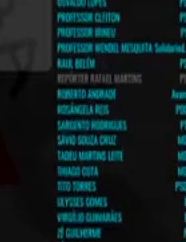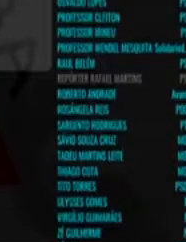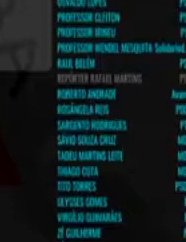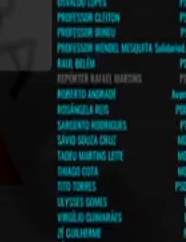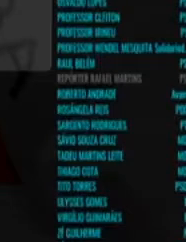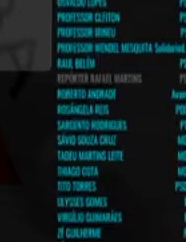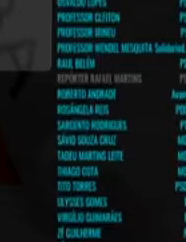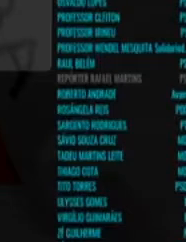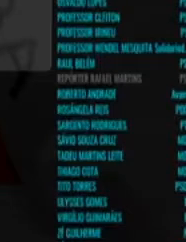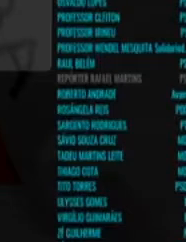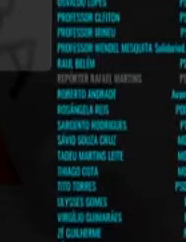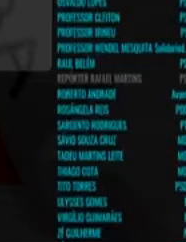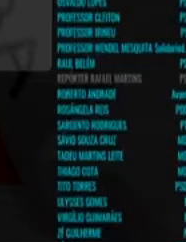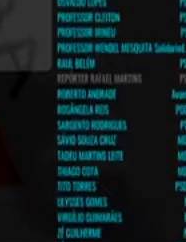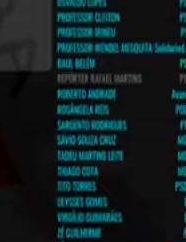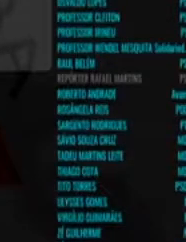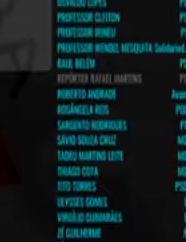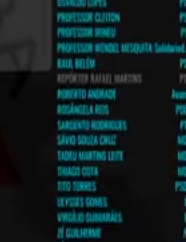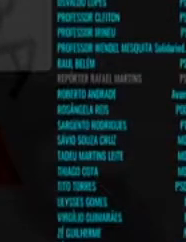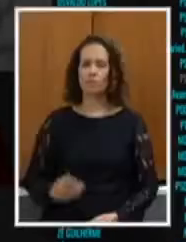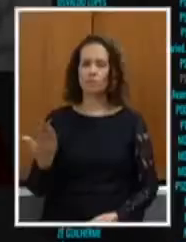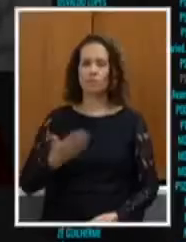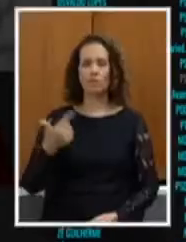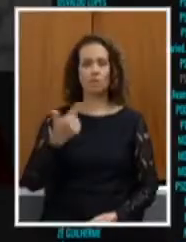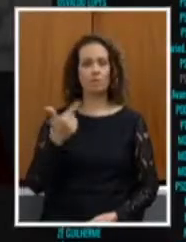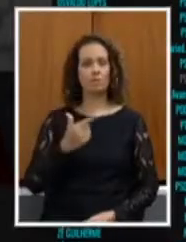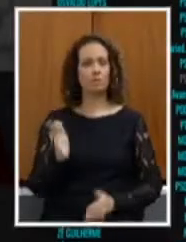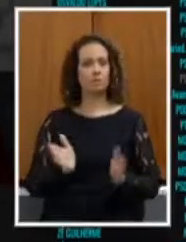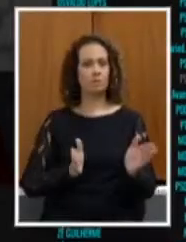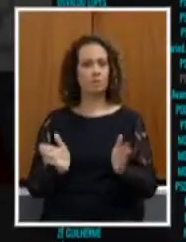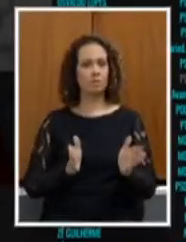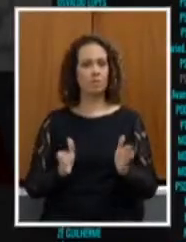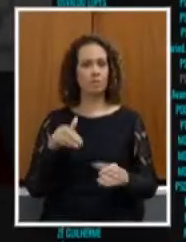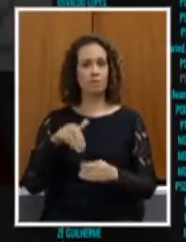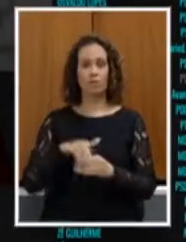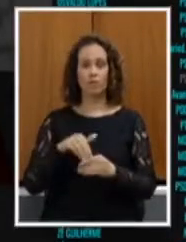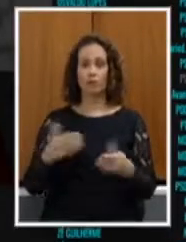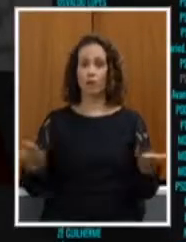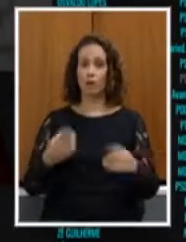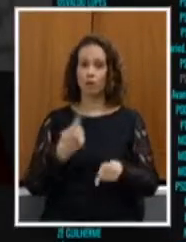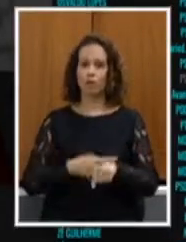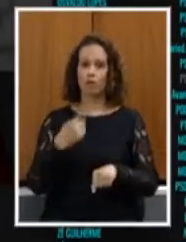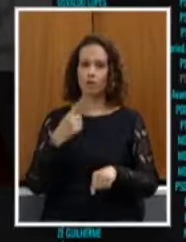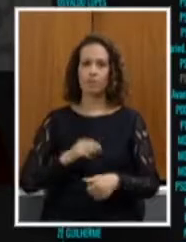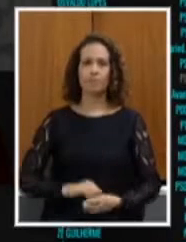A presidência vai proceder à segunda chamada de votação. Em votação.